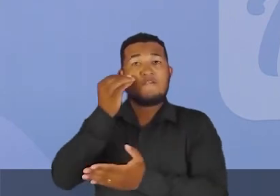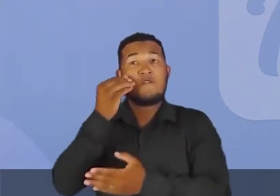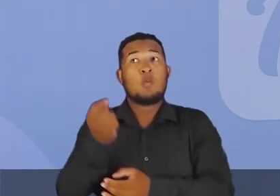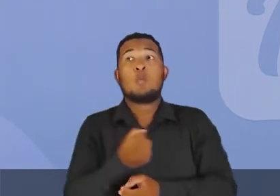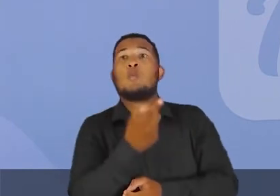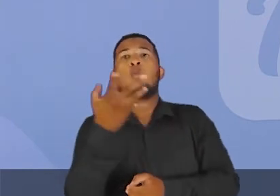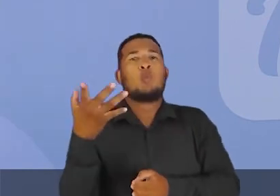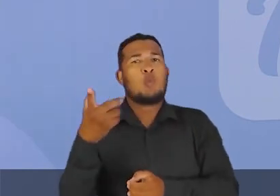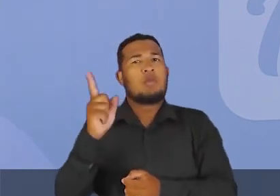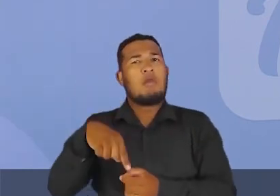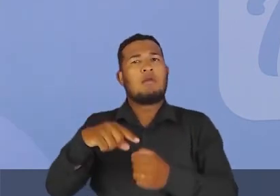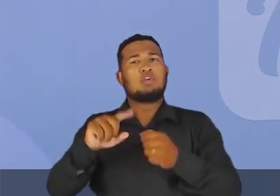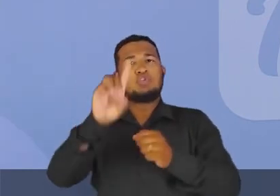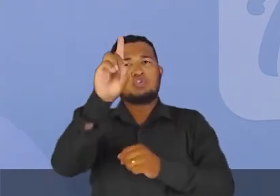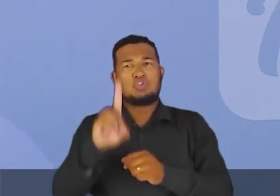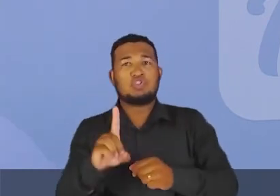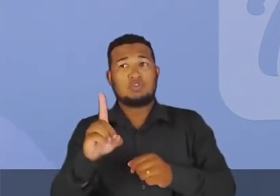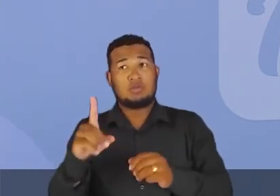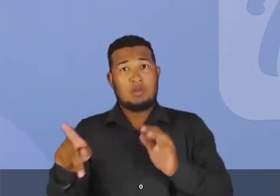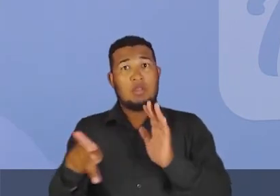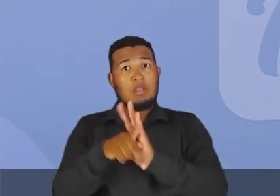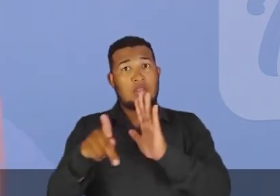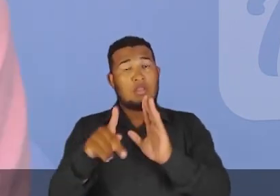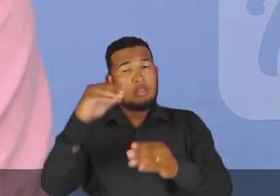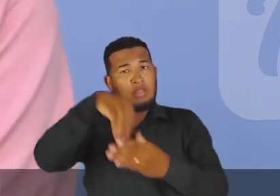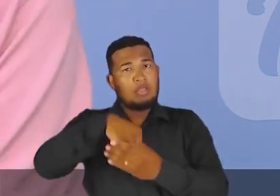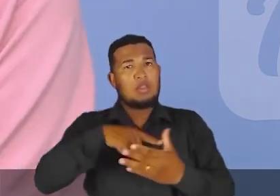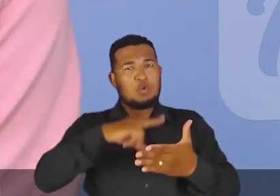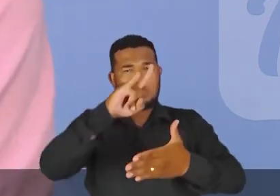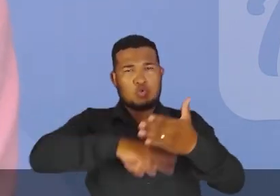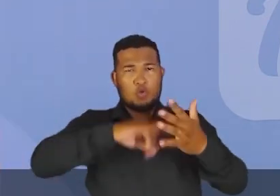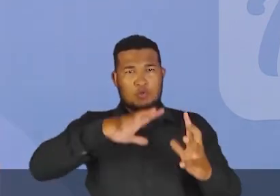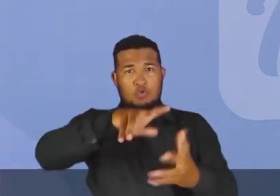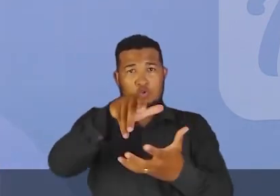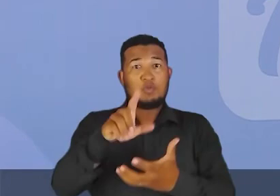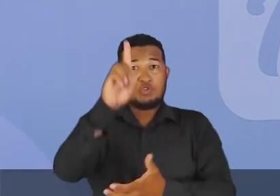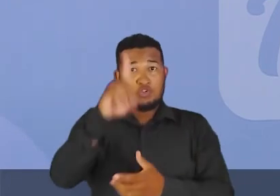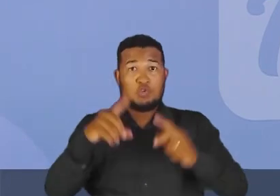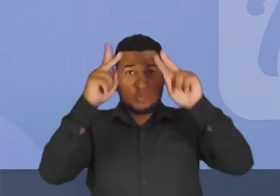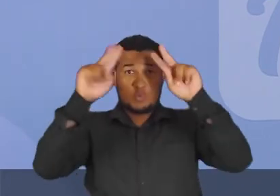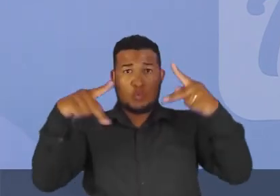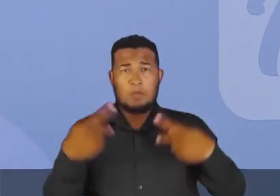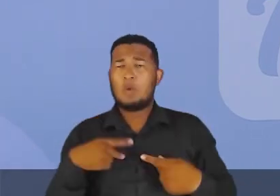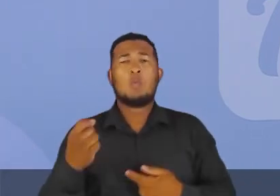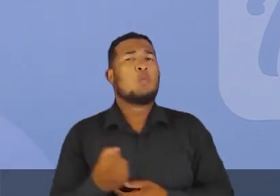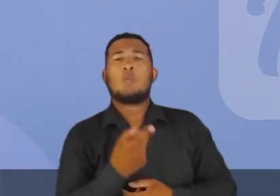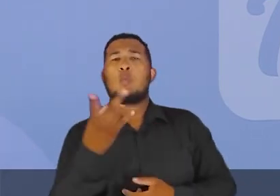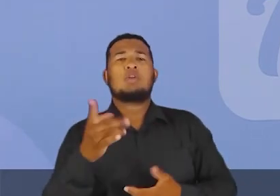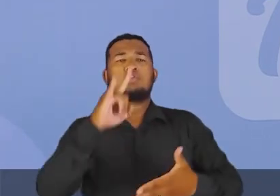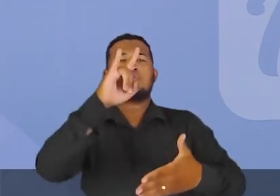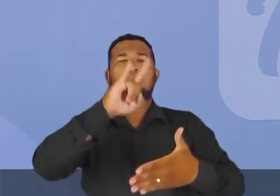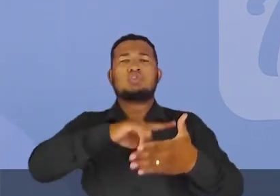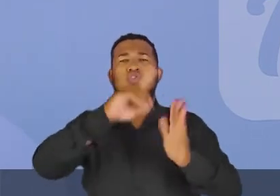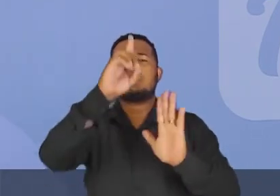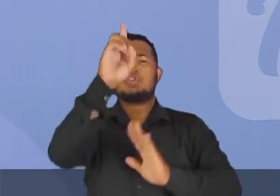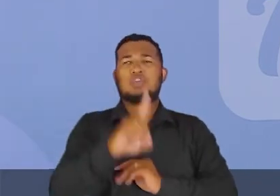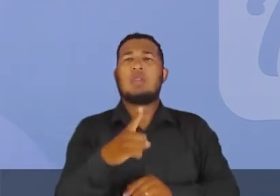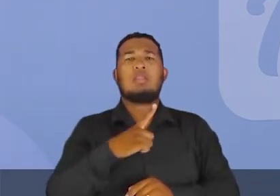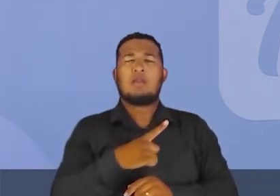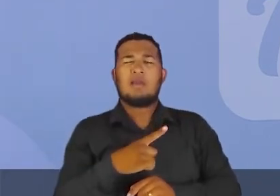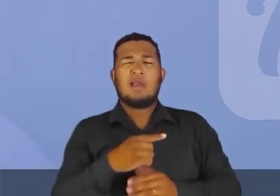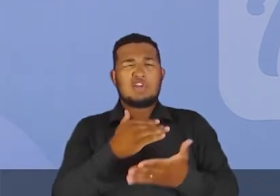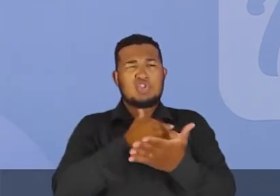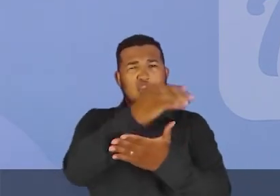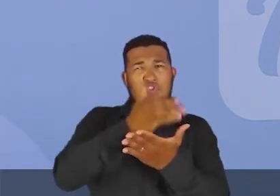são esses direitos listados na Declaração Universal dos Direitos Humanos, né? Se dividam, cada